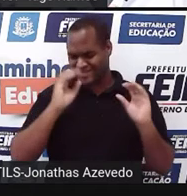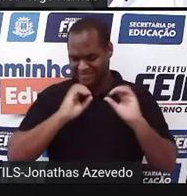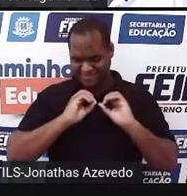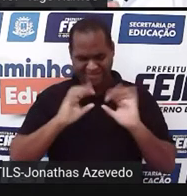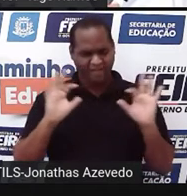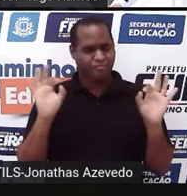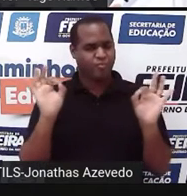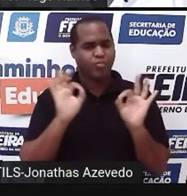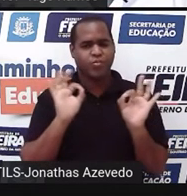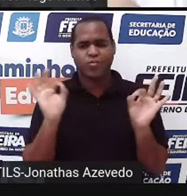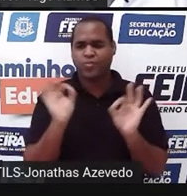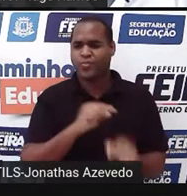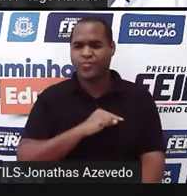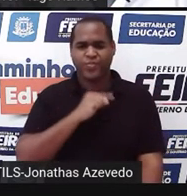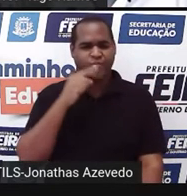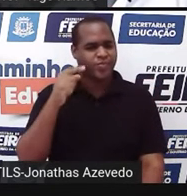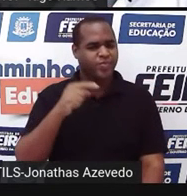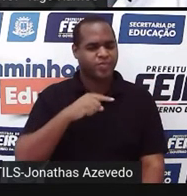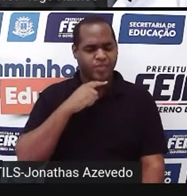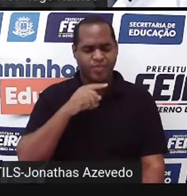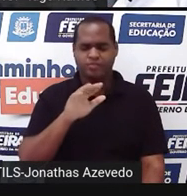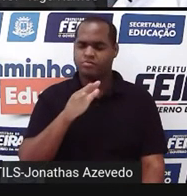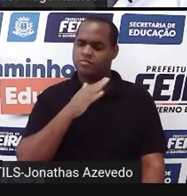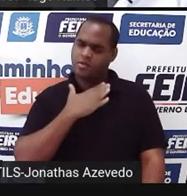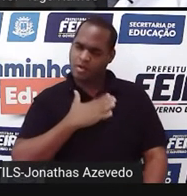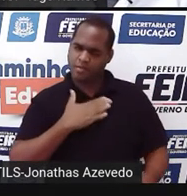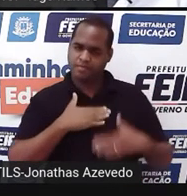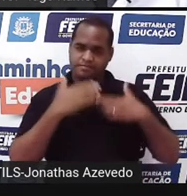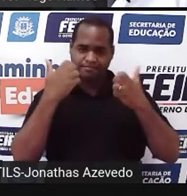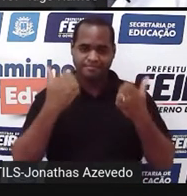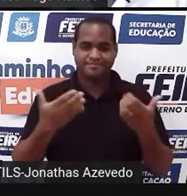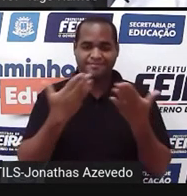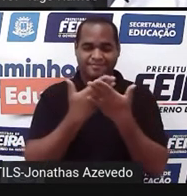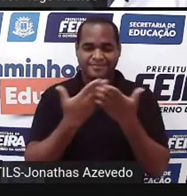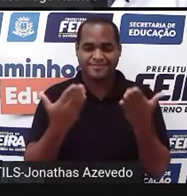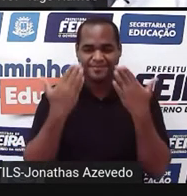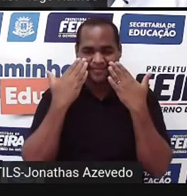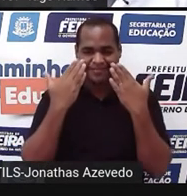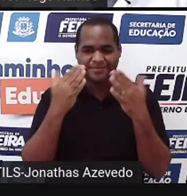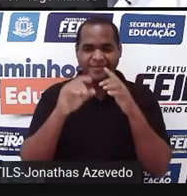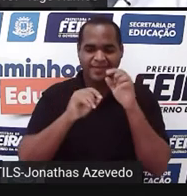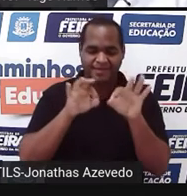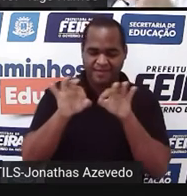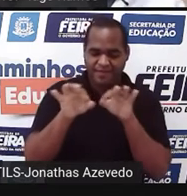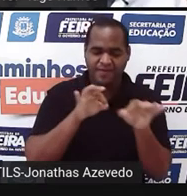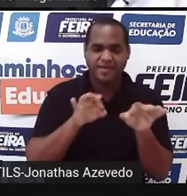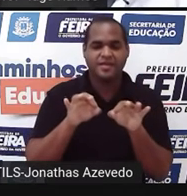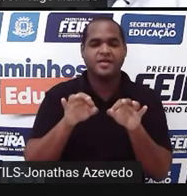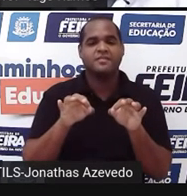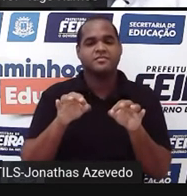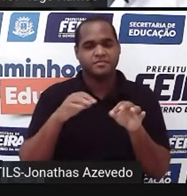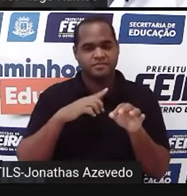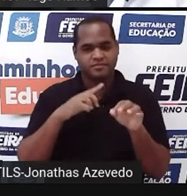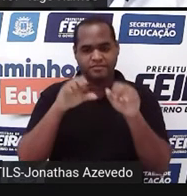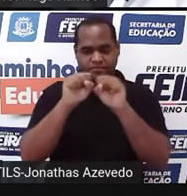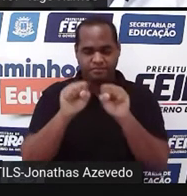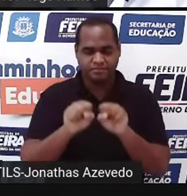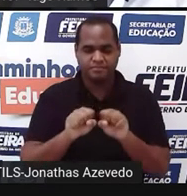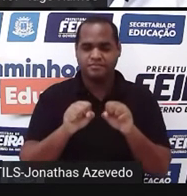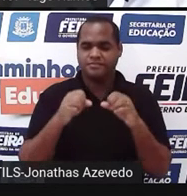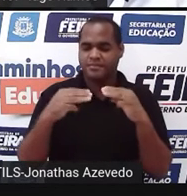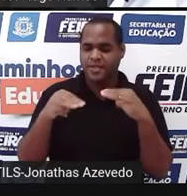consegui entender isso direitinho Calma que eu vou te mostrar isso a gente fazendo resolvendo um sistema para que